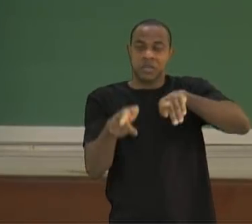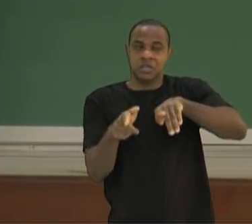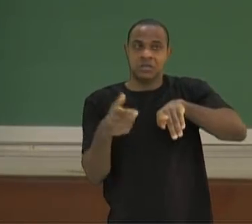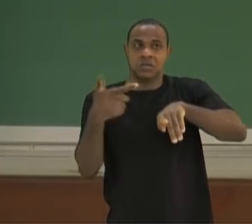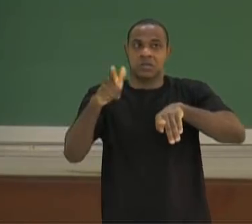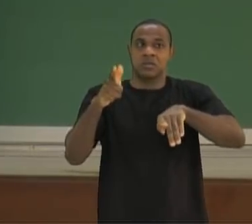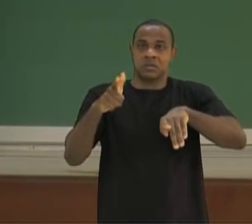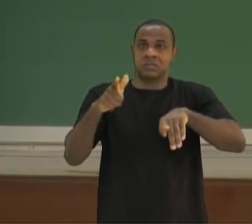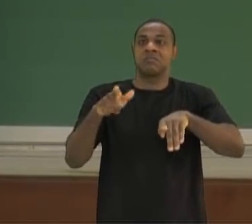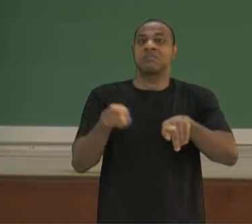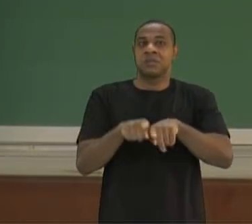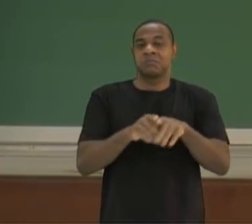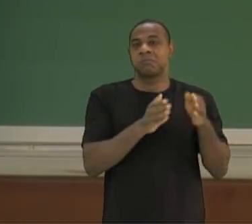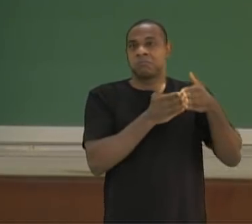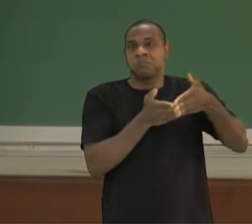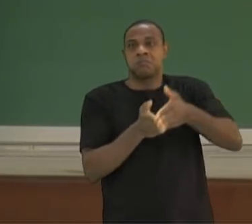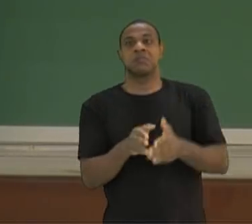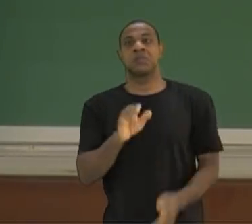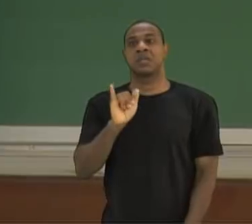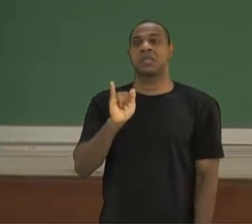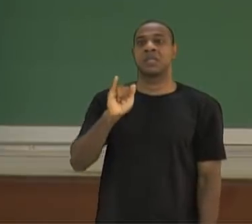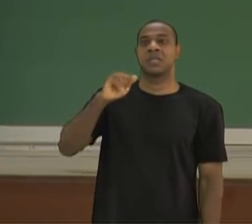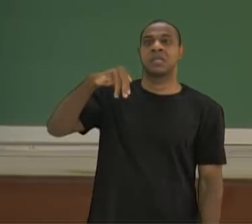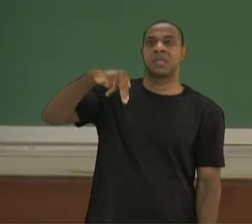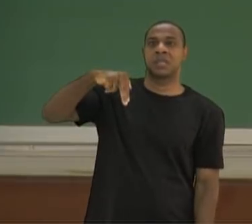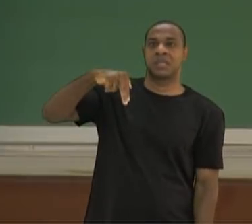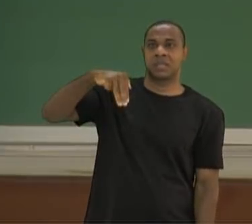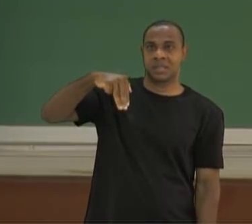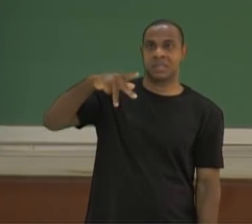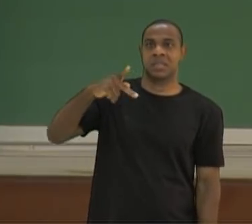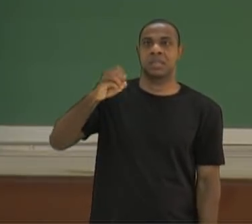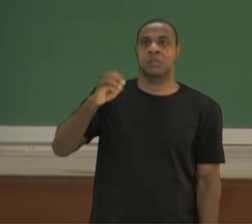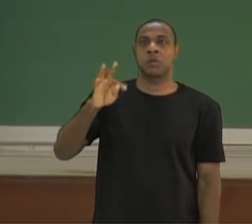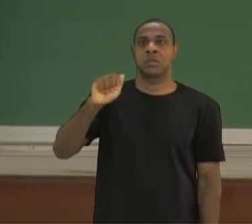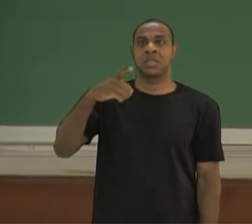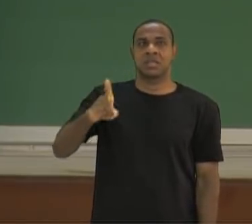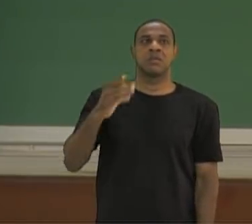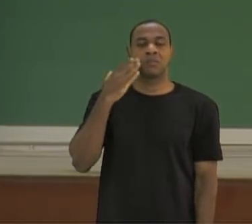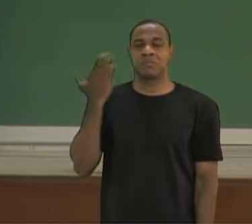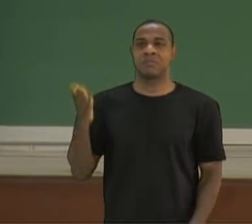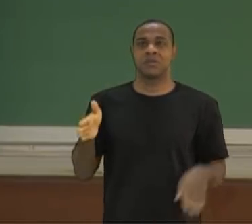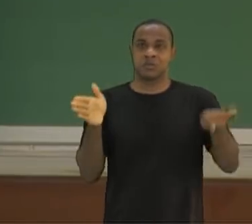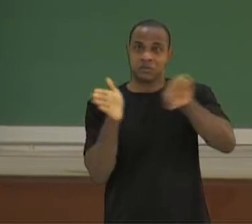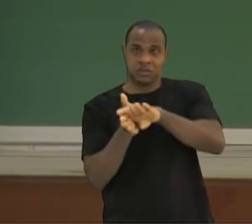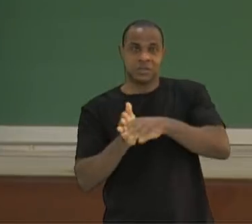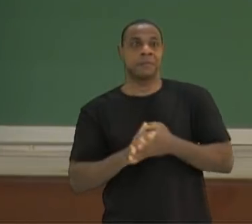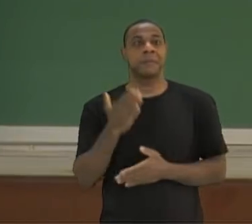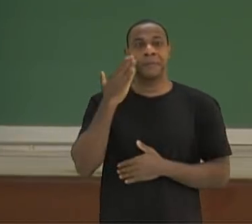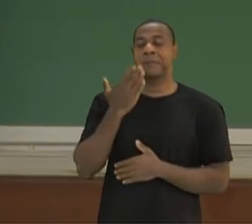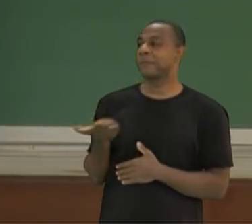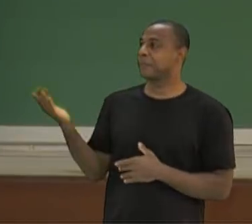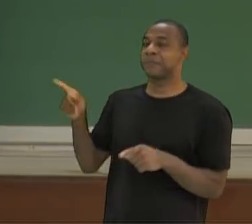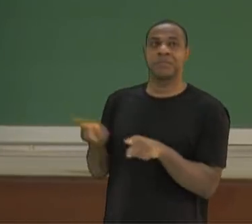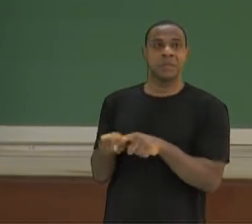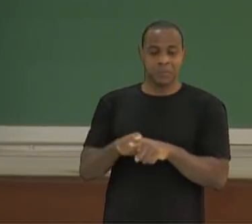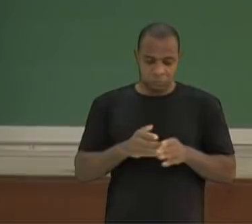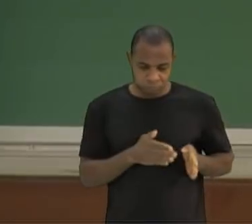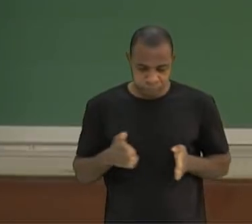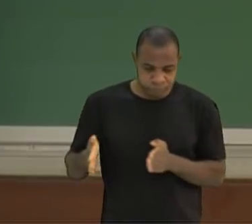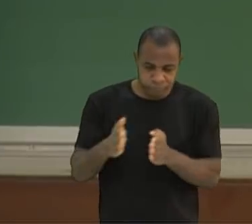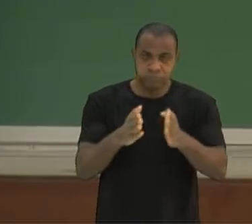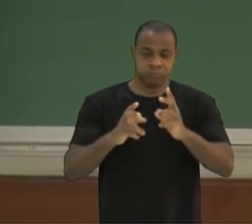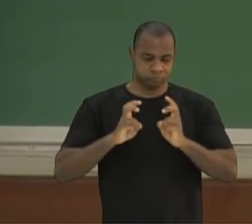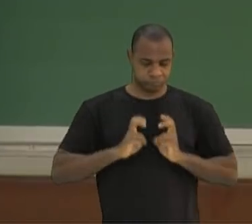a importação, certo? A construção da rodovia Anchieta e a existência da estrada de ferro